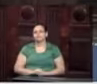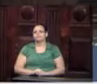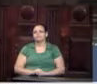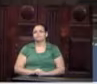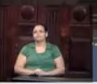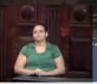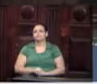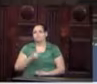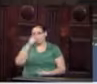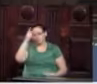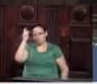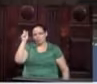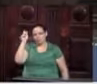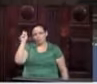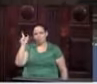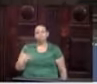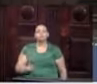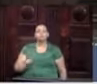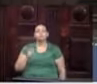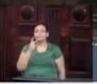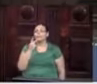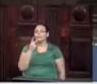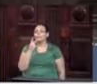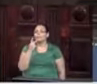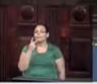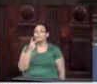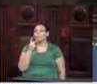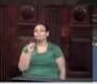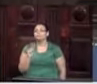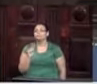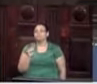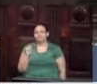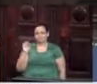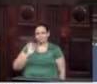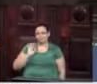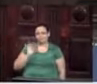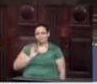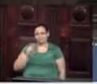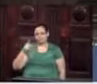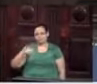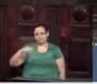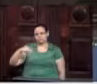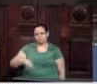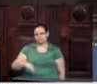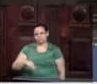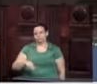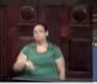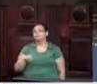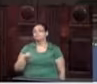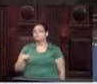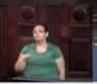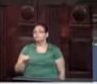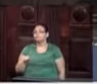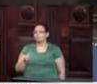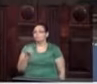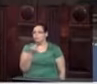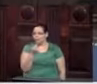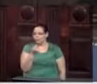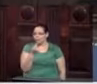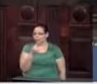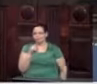Há alguém que diz que ao policial militar restam